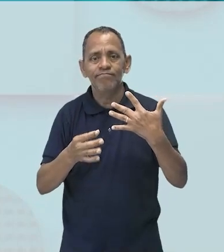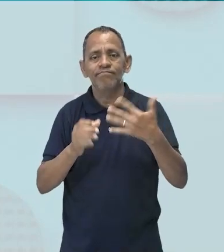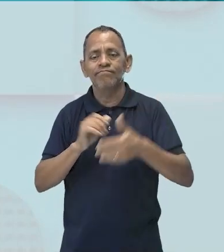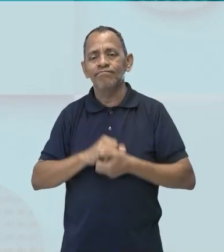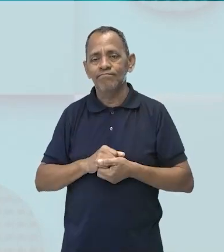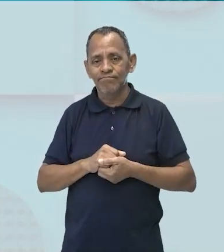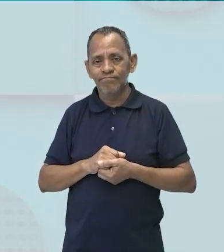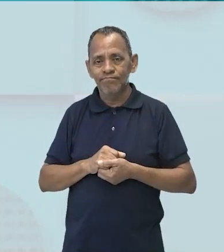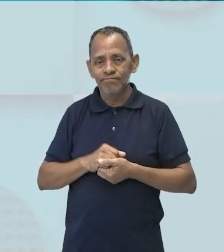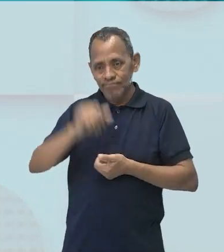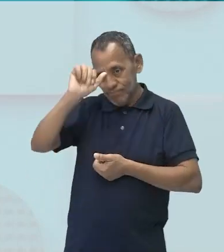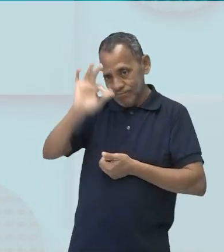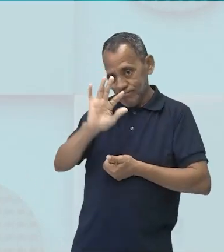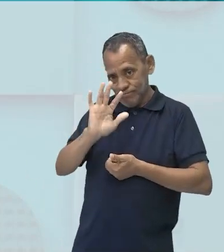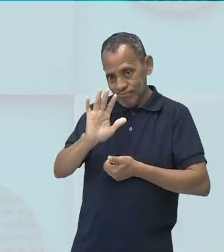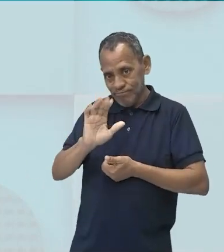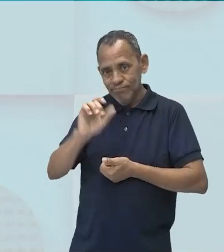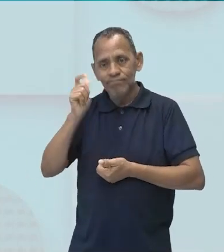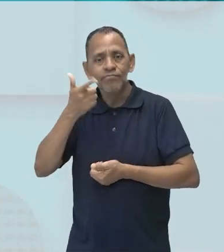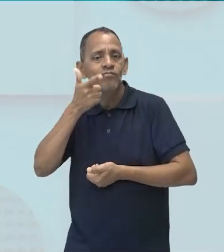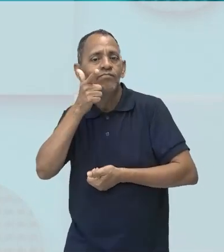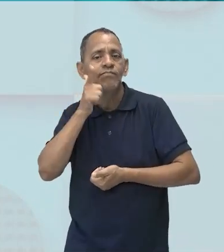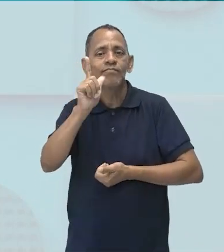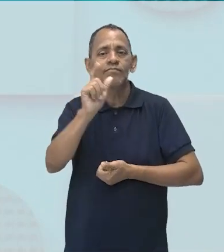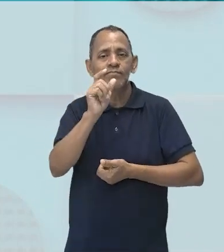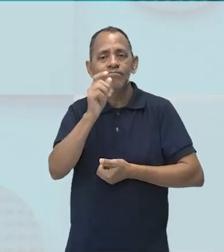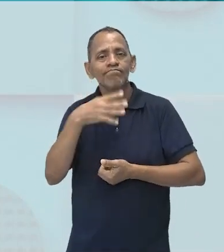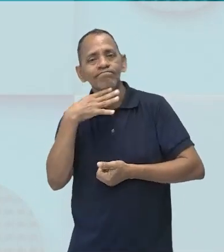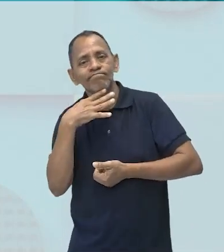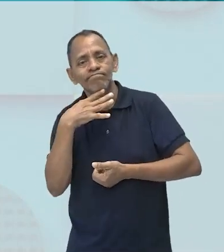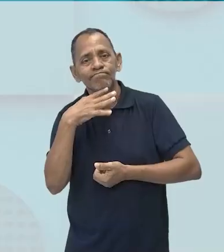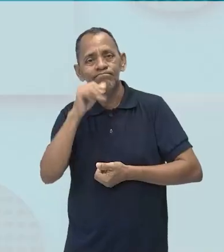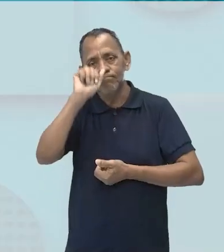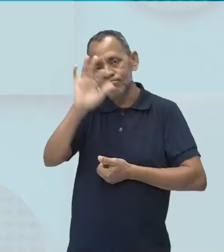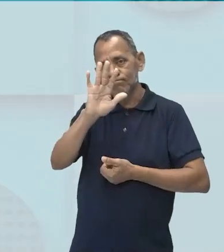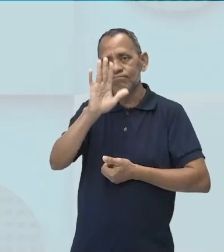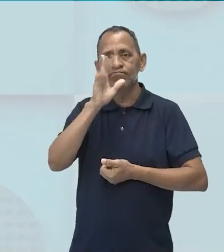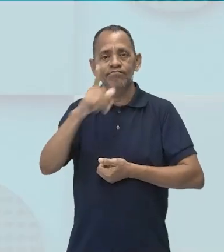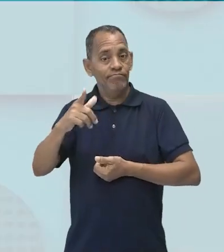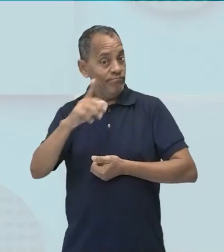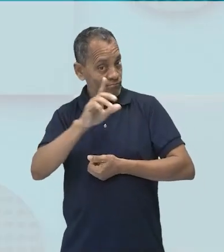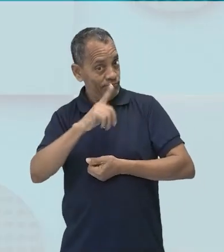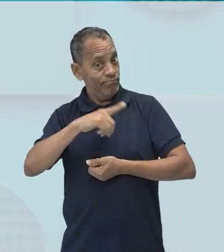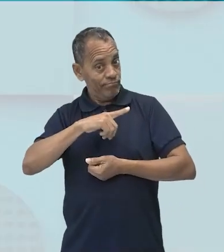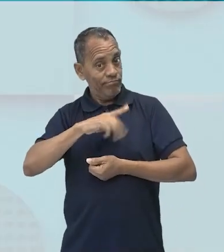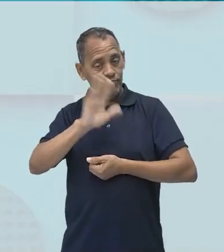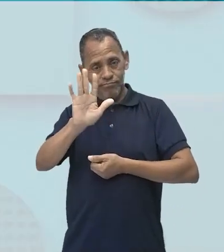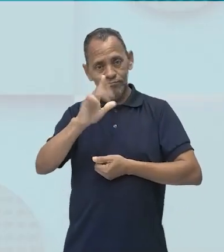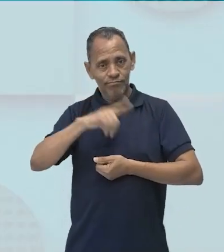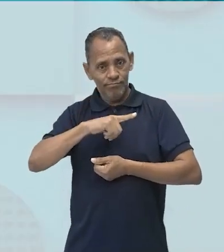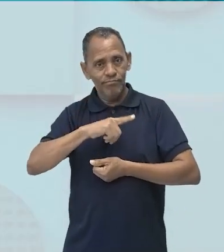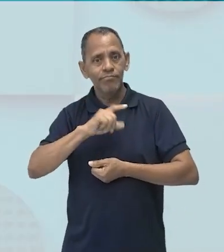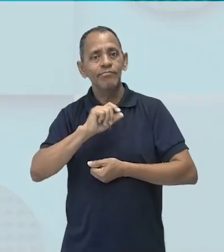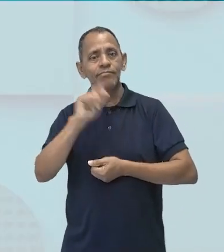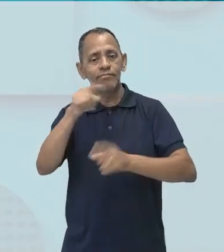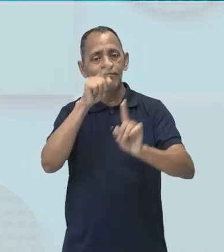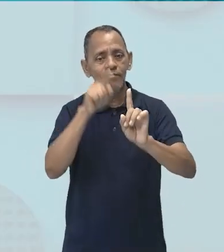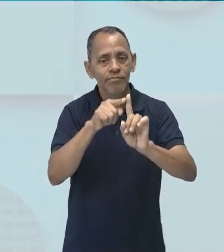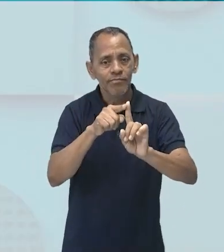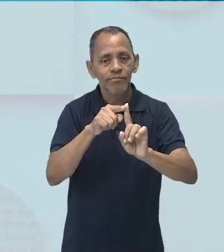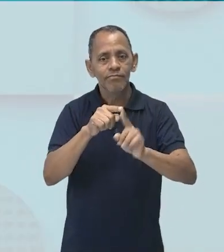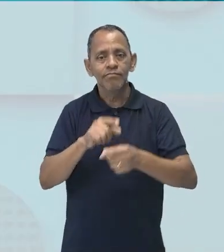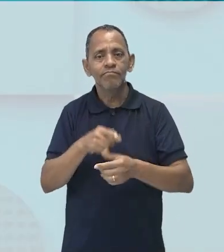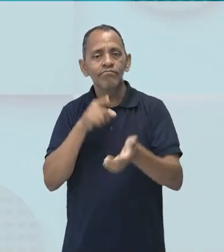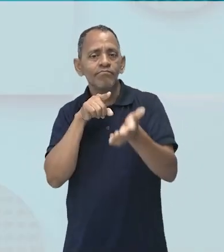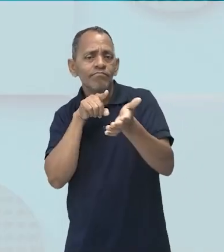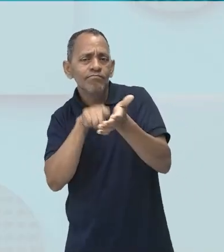a imagem que eles não conseguiam mais reconhecer. Mas eles tinham um objetivo desse fragmento, porque eles